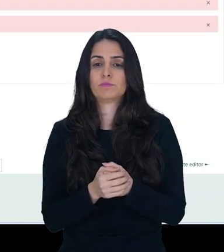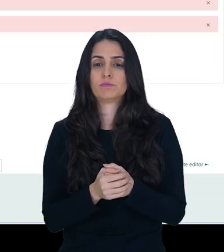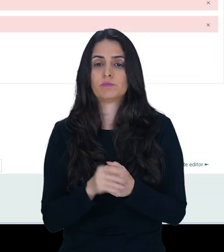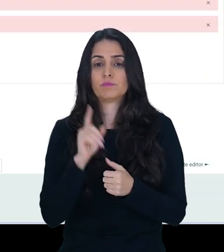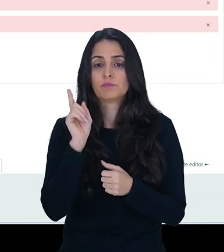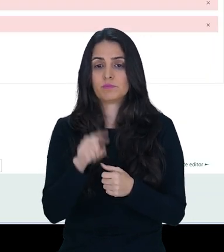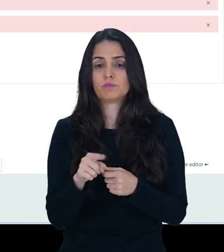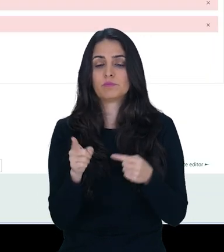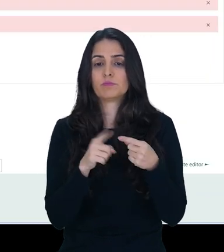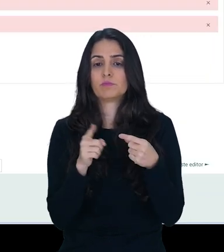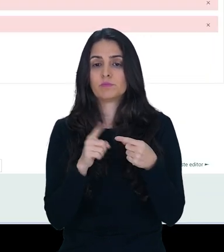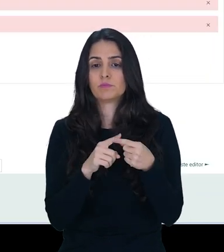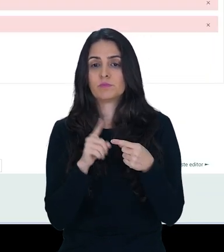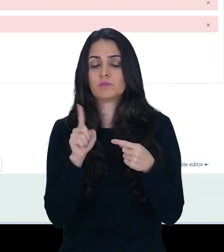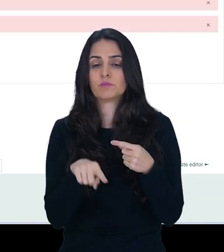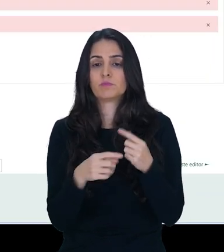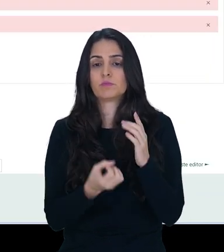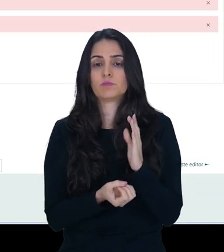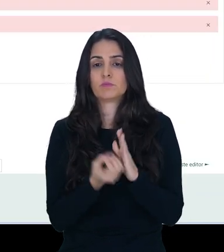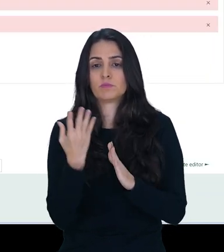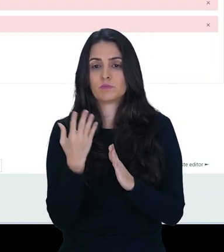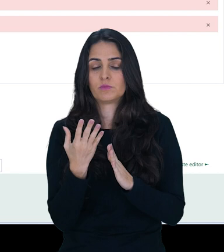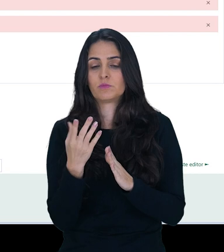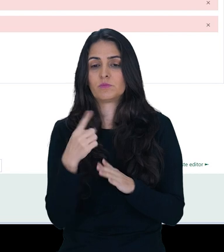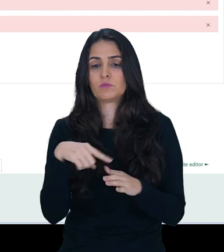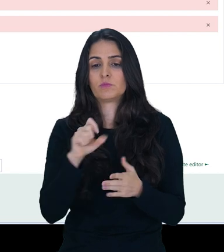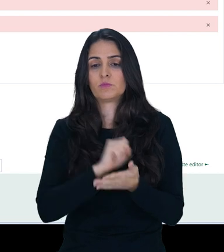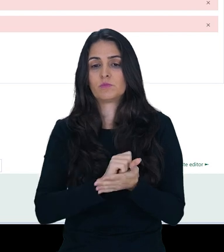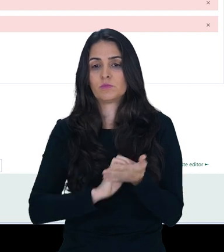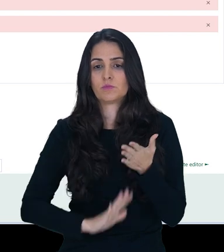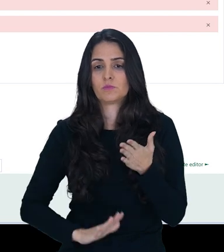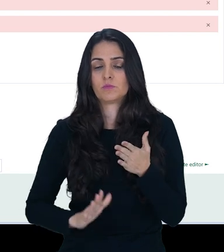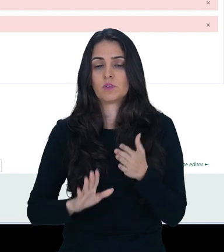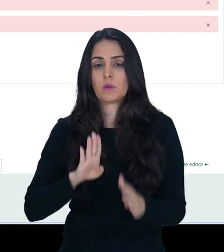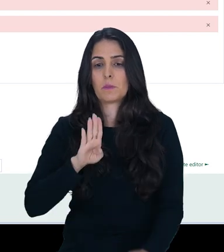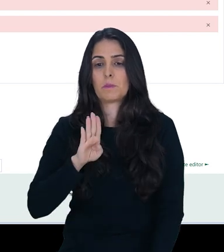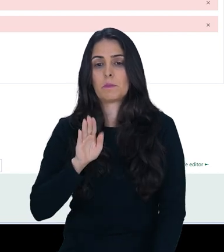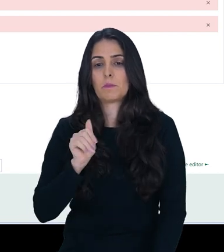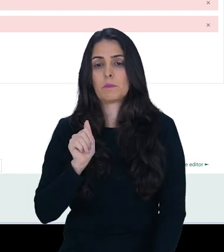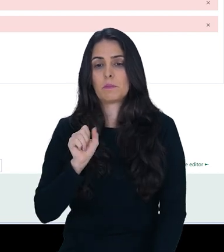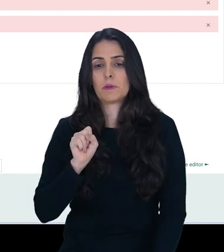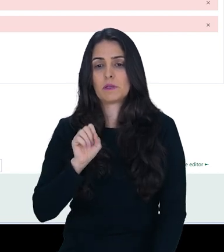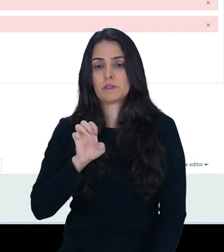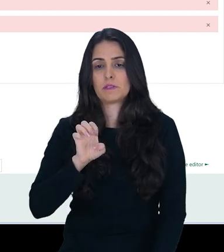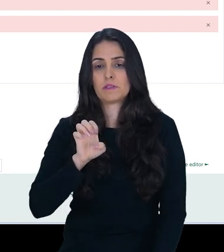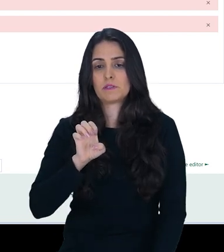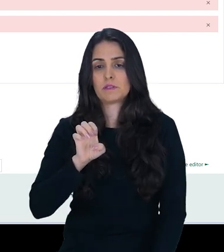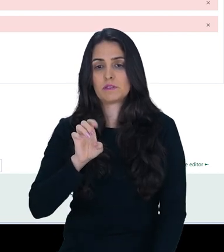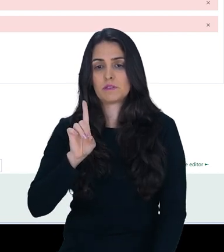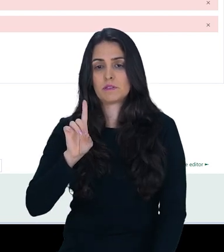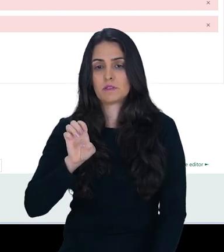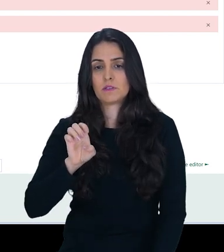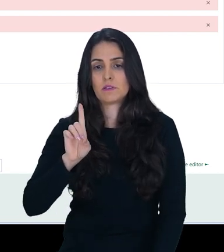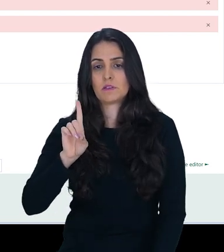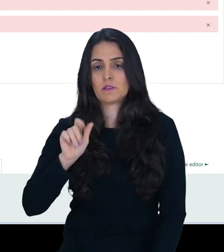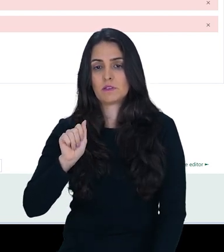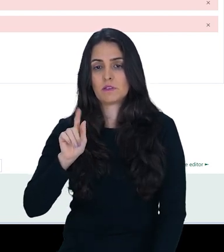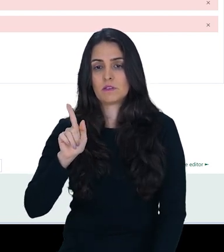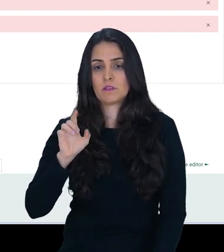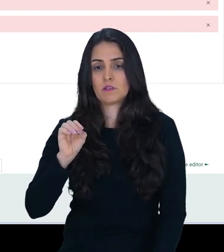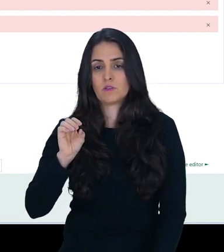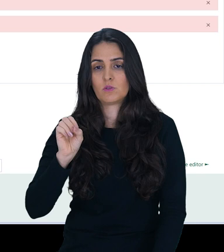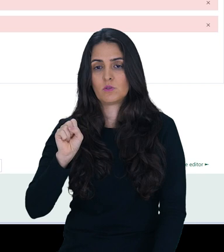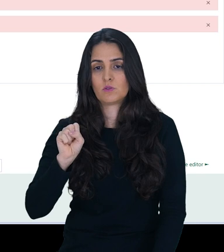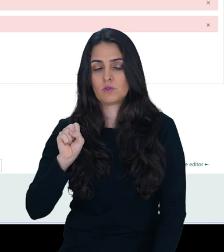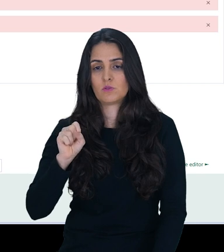essa é a primeira parte da criação da nossa atividade base de dados porém veja que nenhum Campo definido